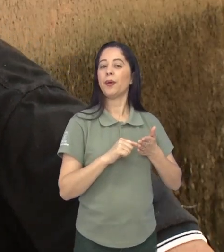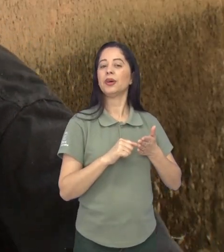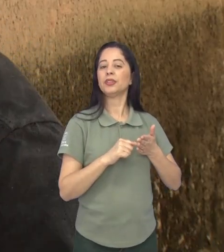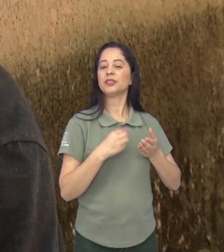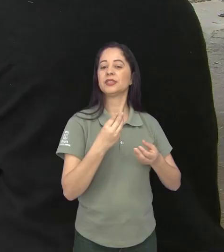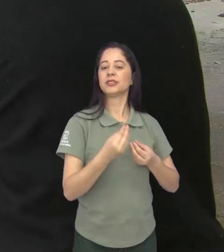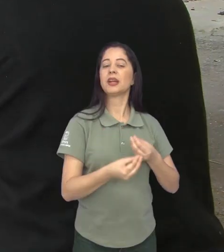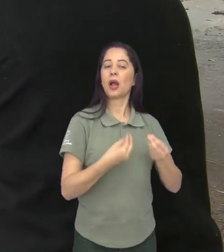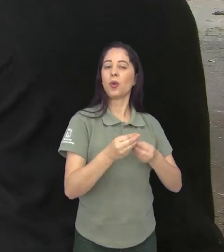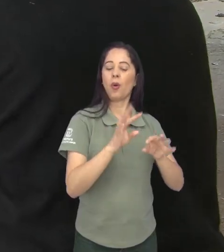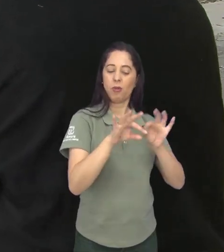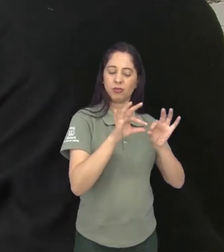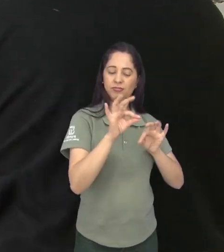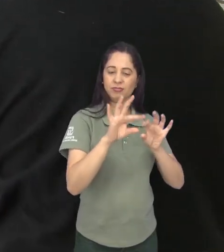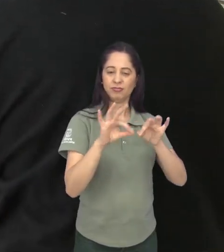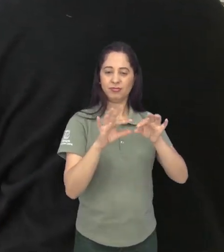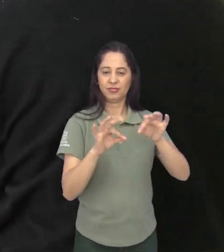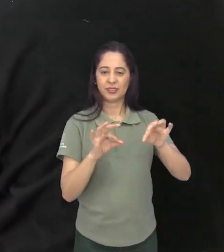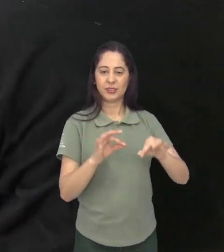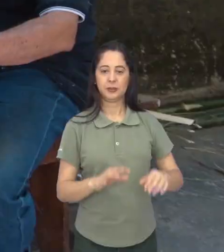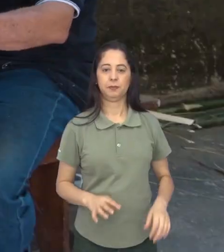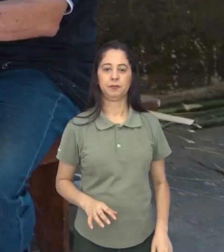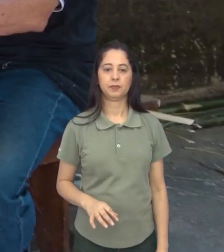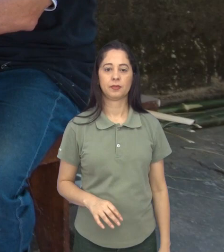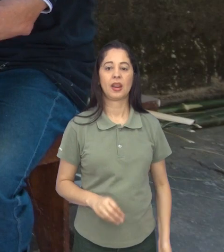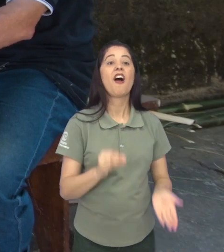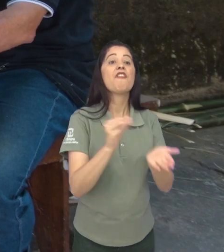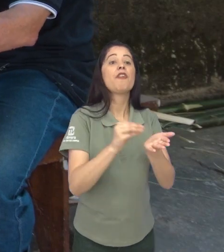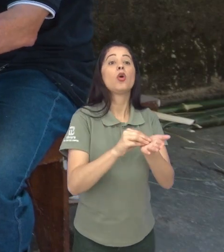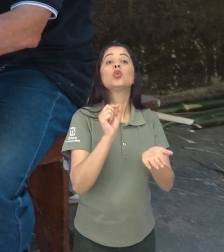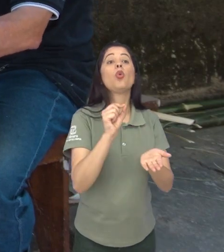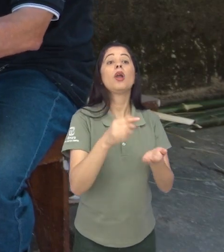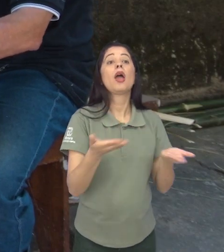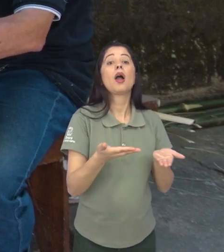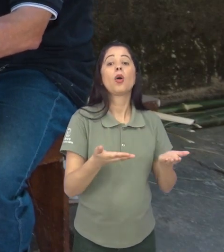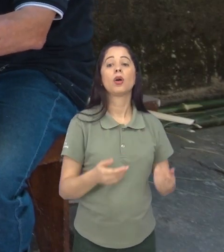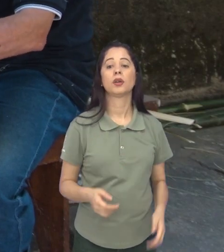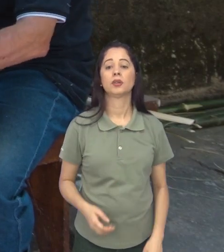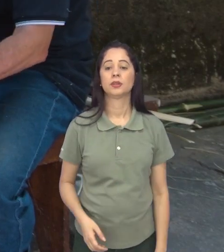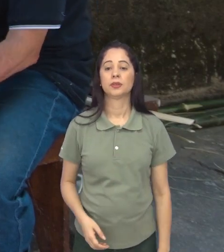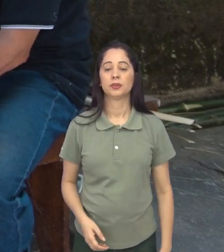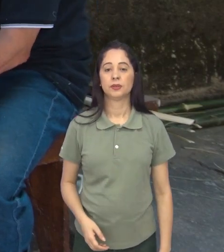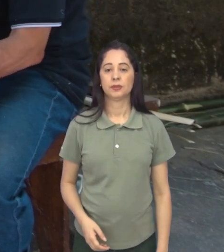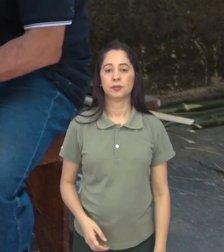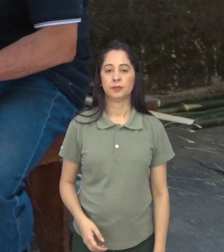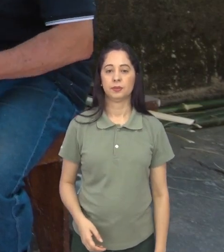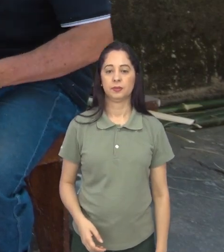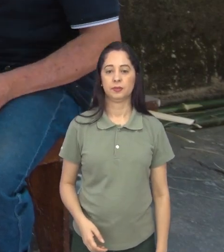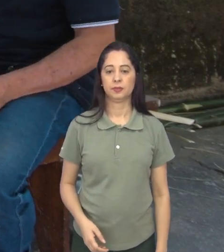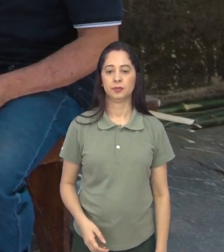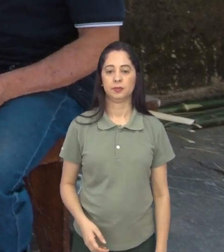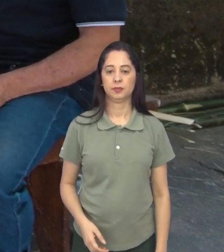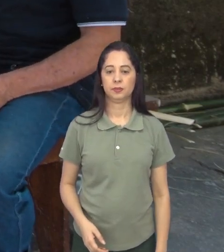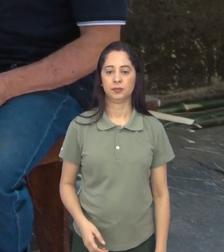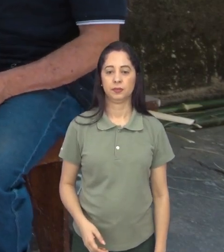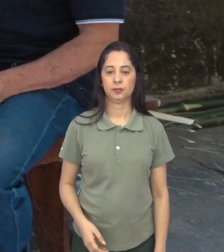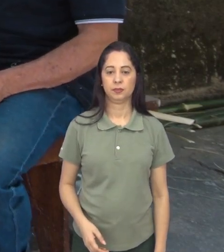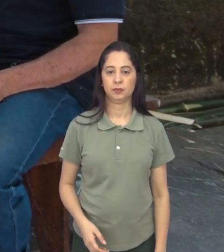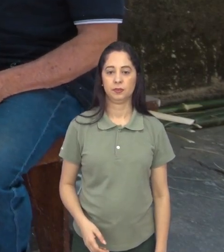para mim, para mostrar esse acabamento. Isso, pode ser? Pode ser. Então vamos lá. Aqui falta o quê? É só arrematar.